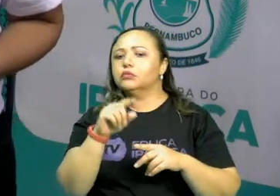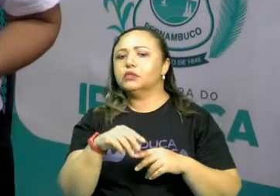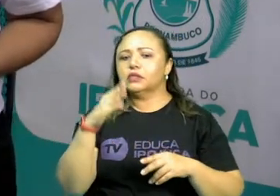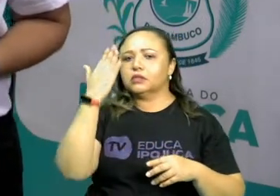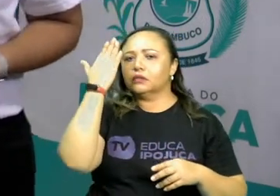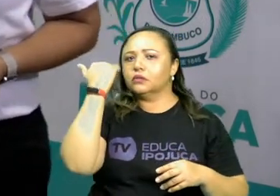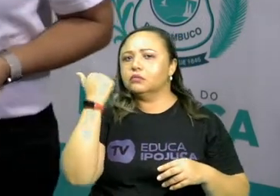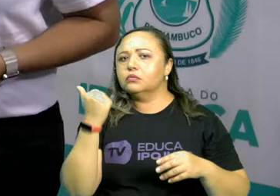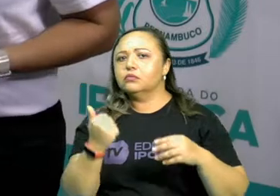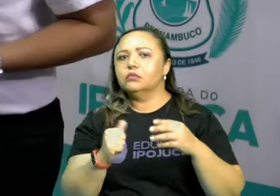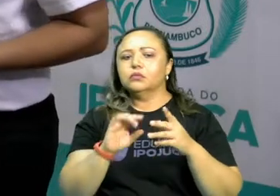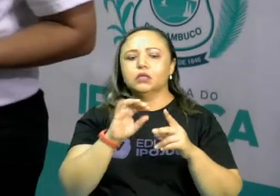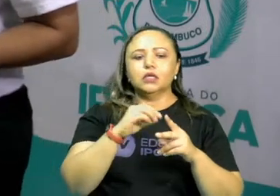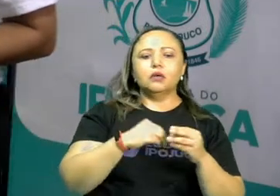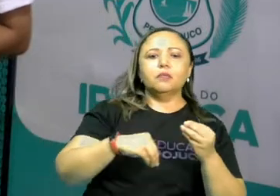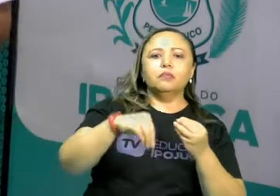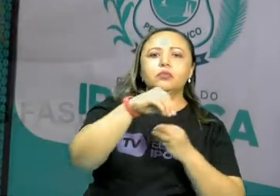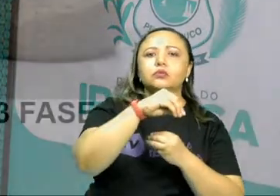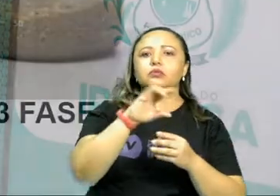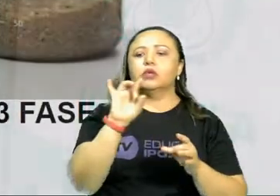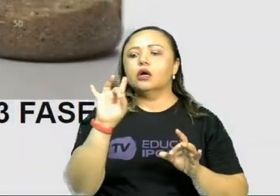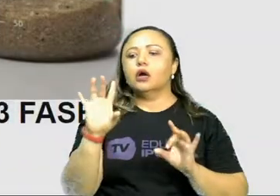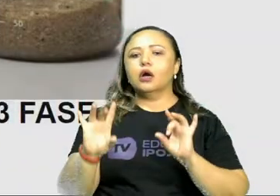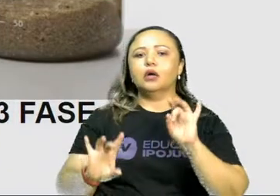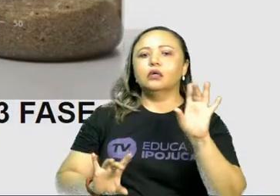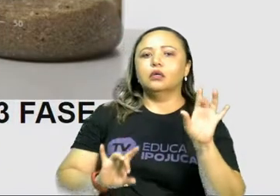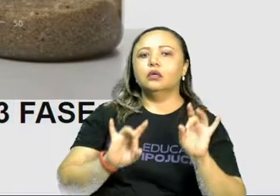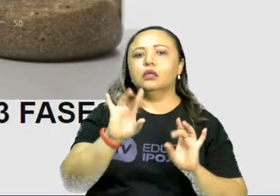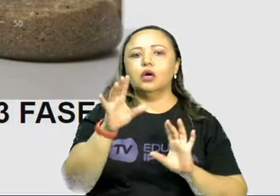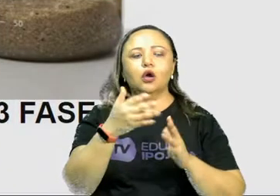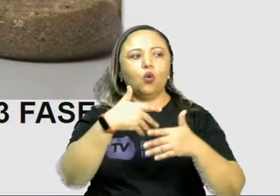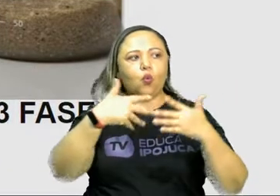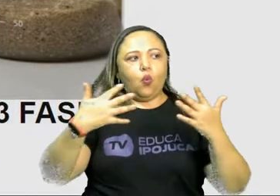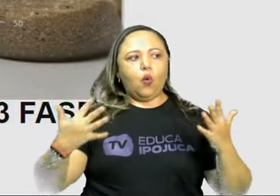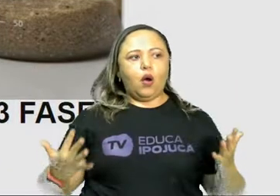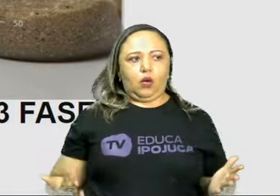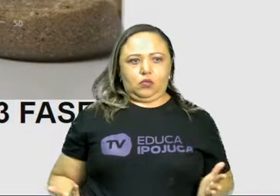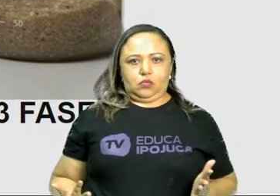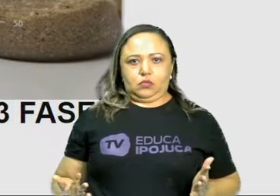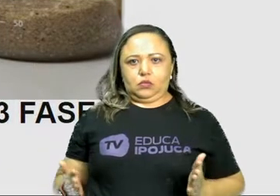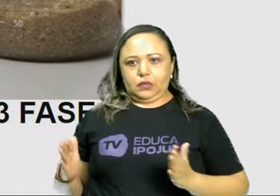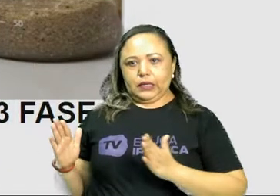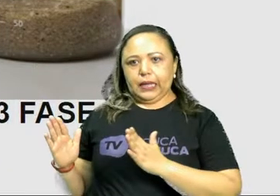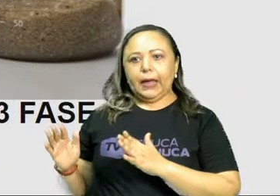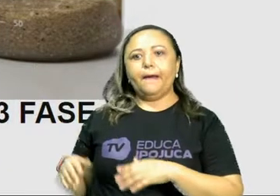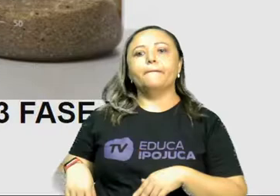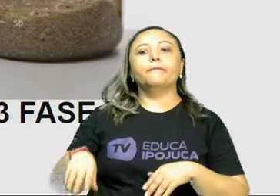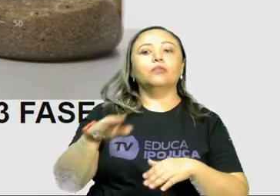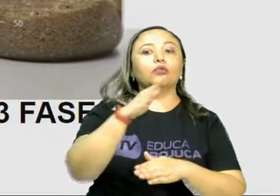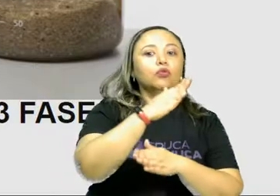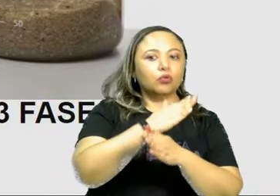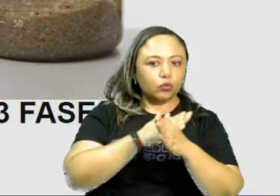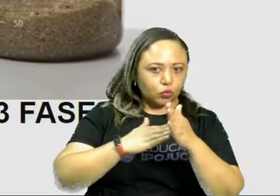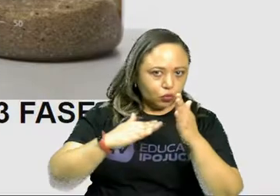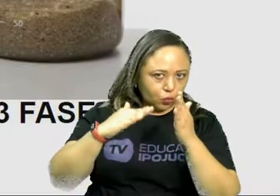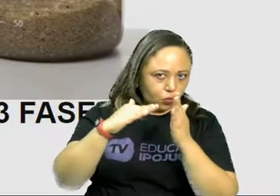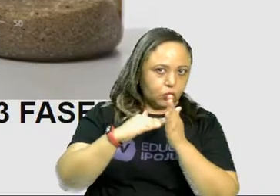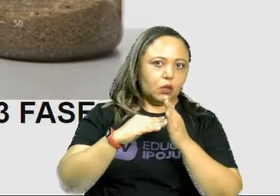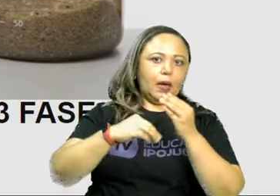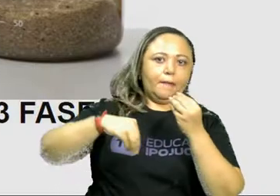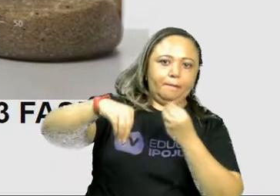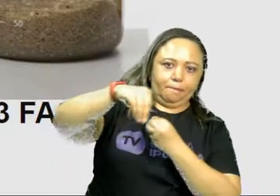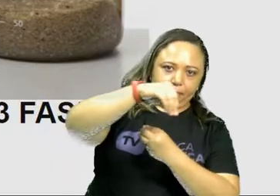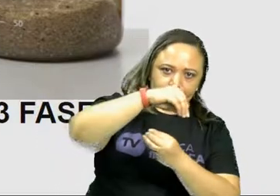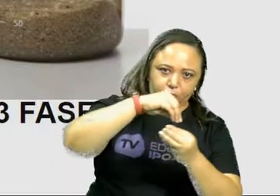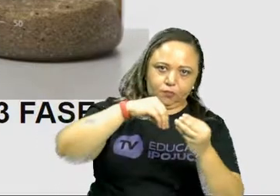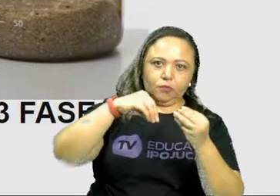uma mistura? Toda mistura ela é formada por fases, ou seja, é o aspecto da